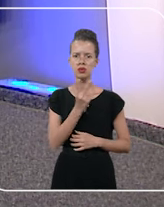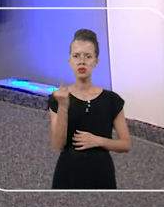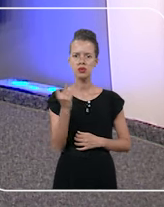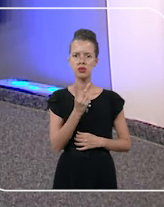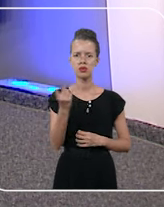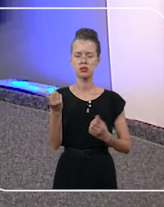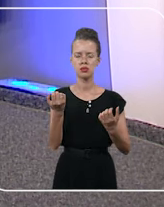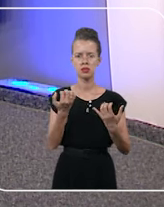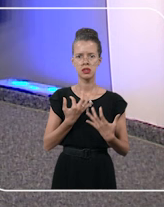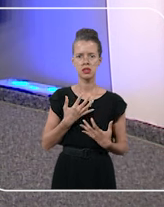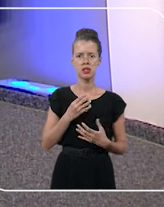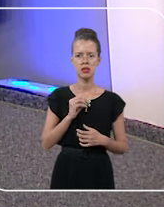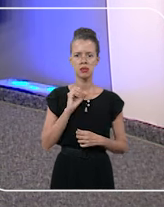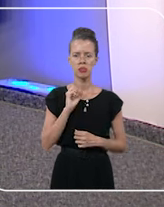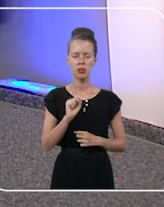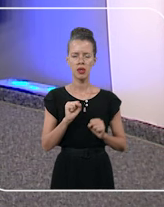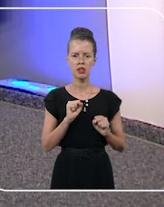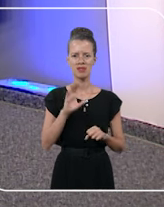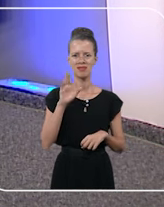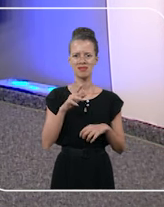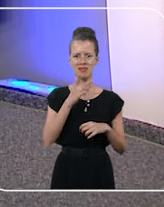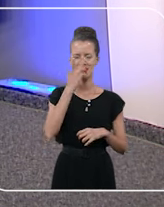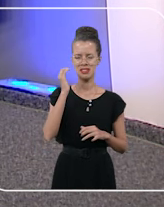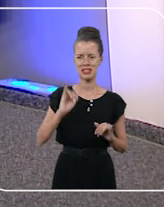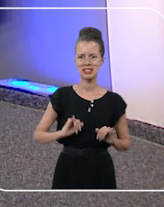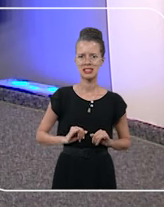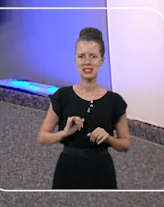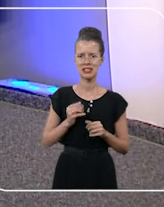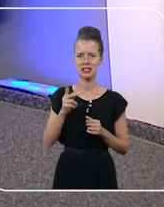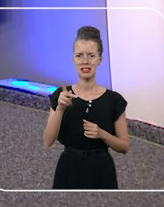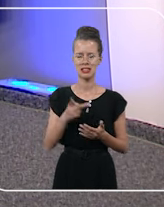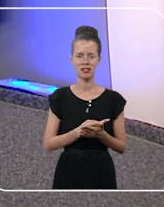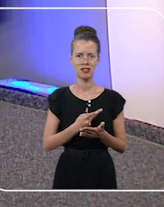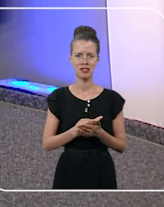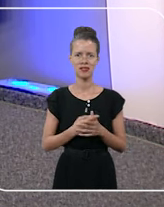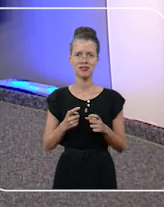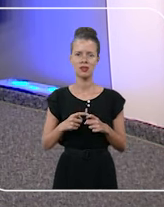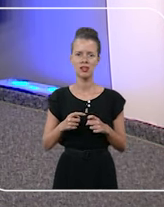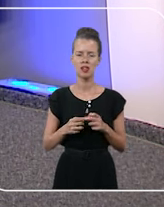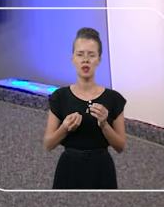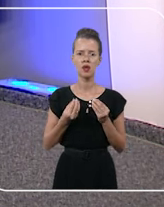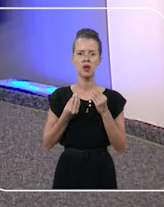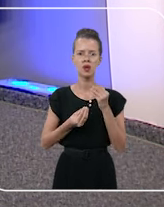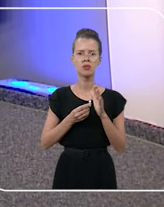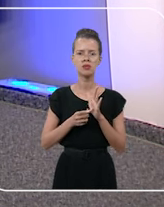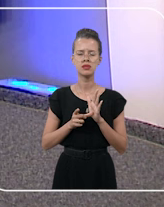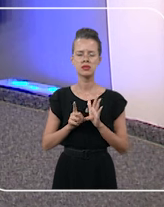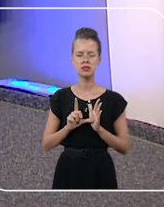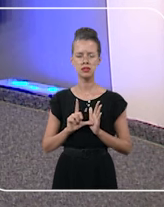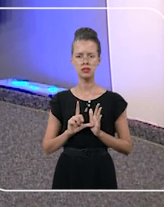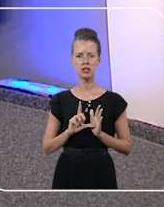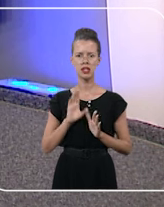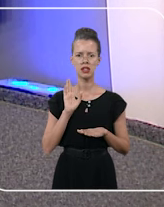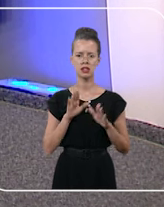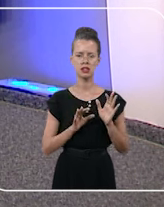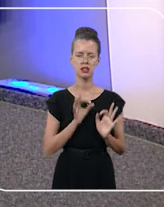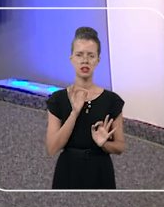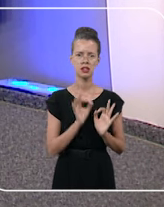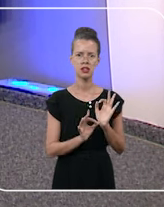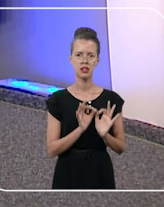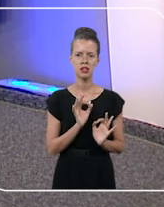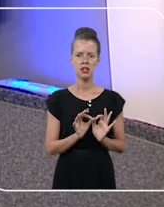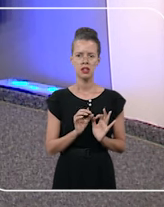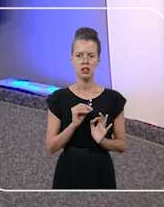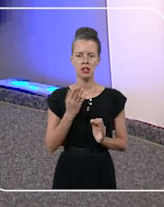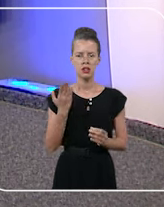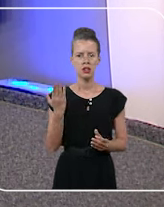vítima de um erro médico, poderia buscar, poderia realizar antes de tentar a via judicial ou judicializar uma demanda em busca